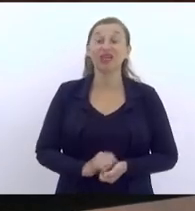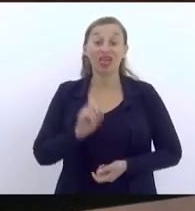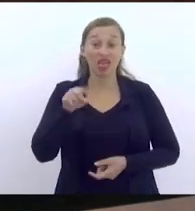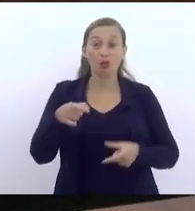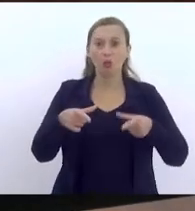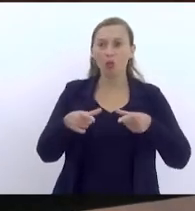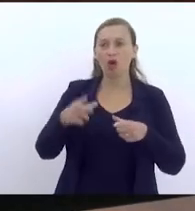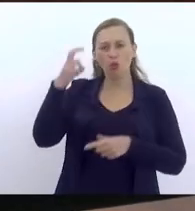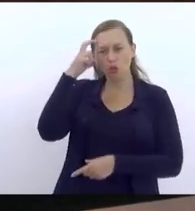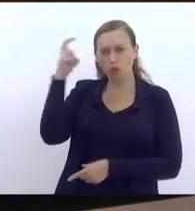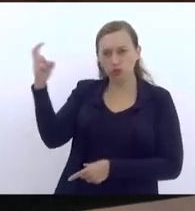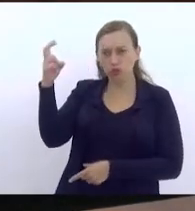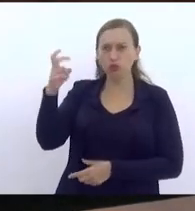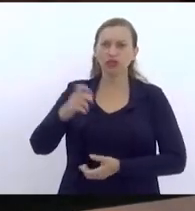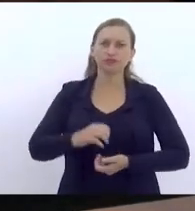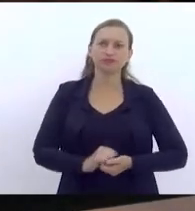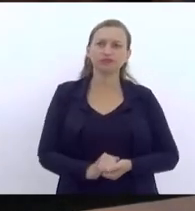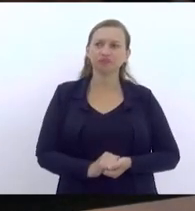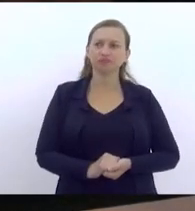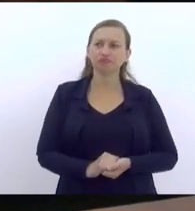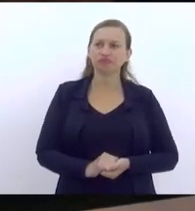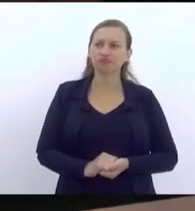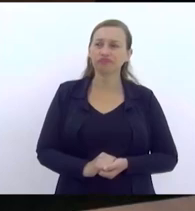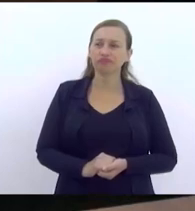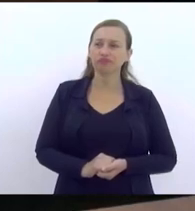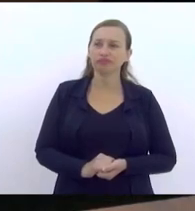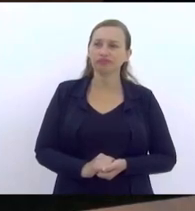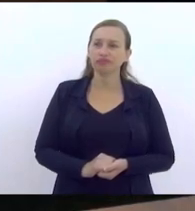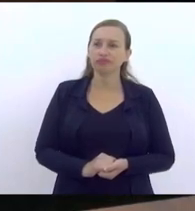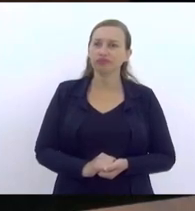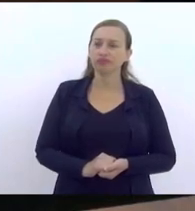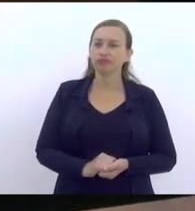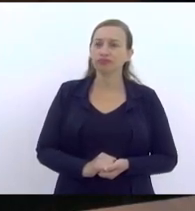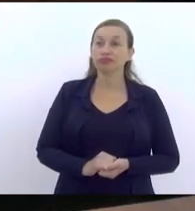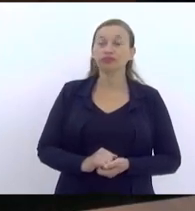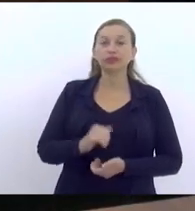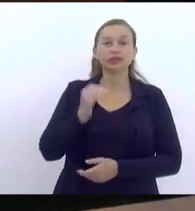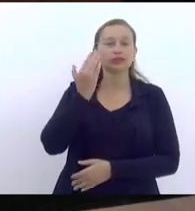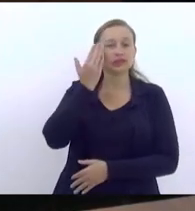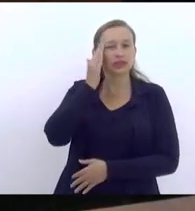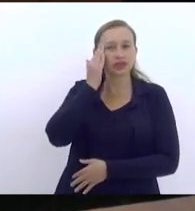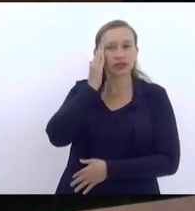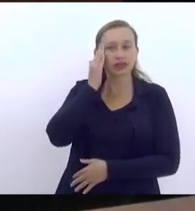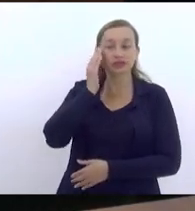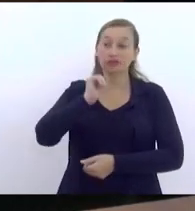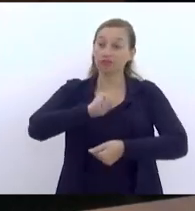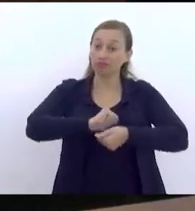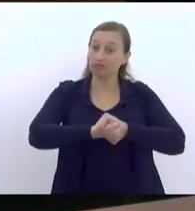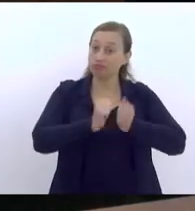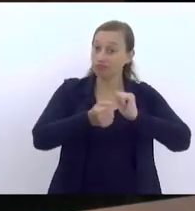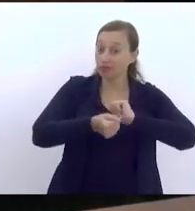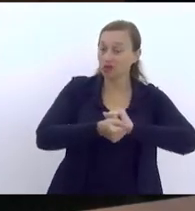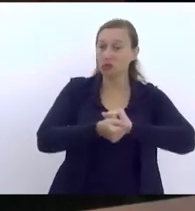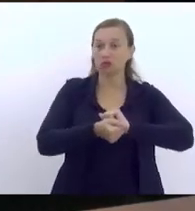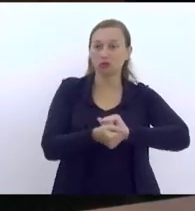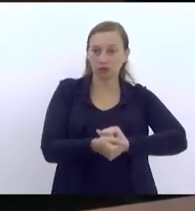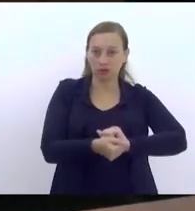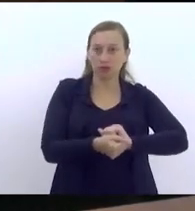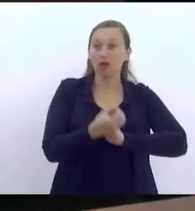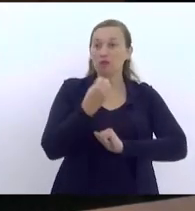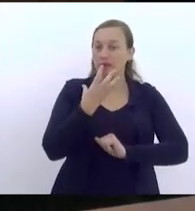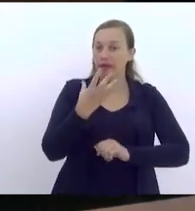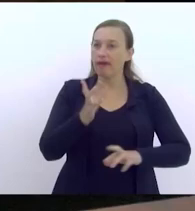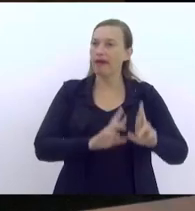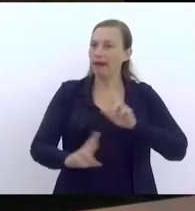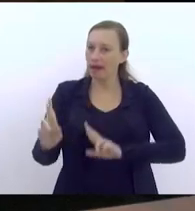cultura bastante compreensiva e que vem se adaptando bem à